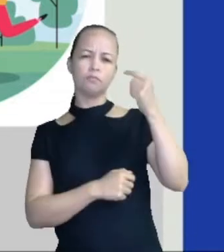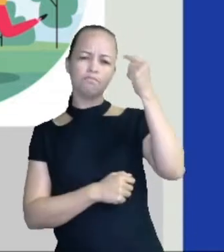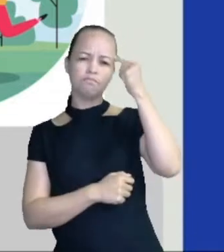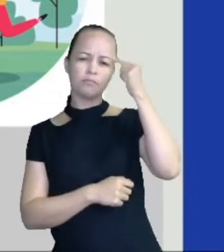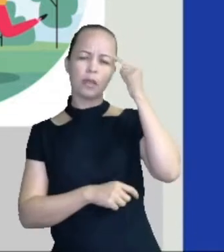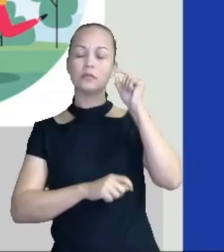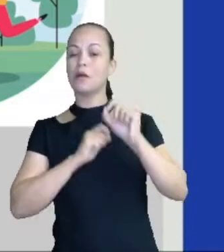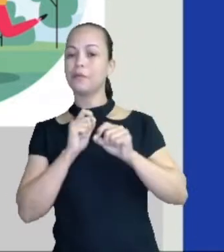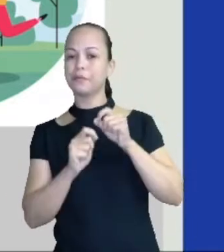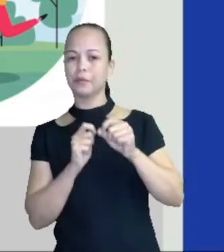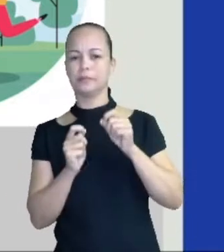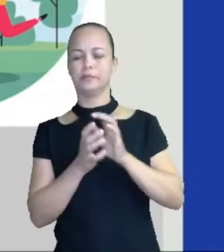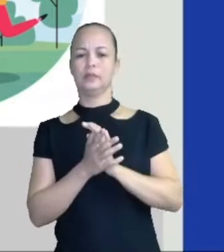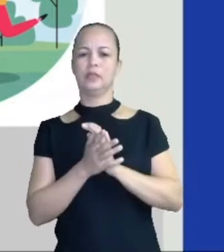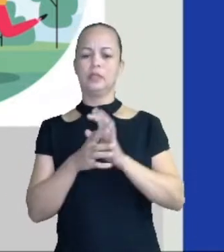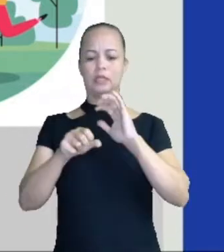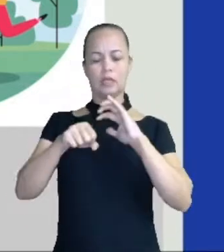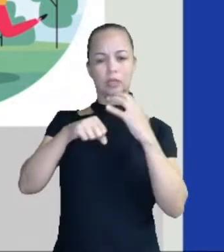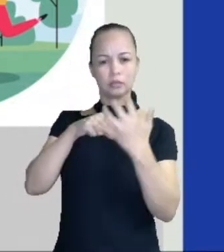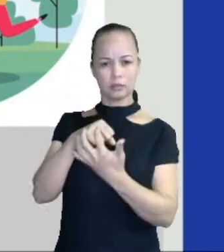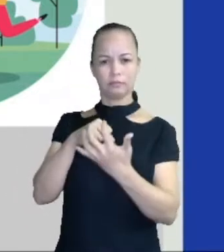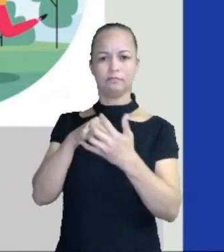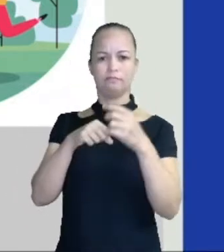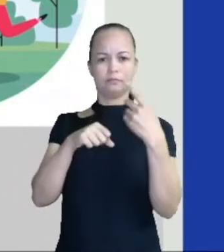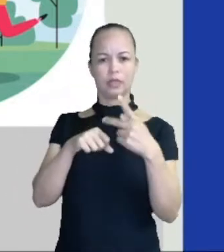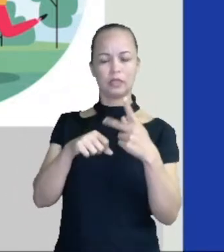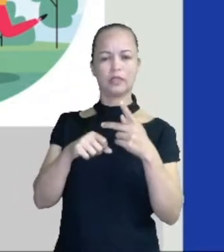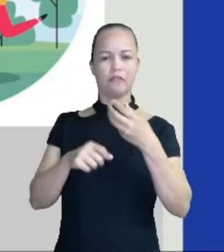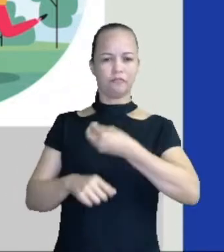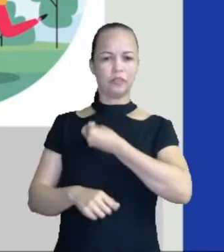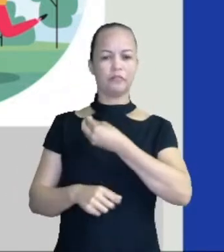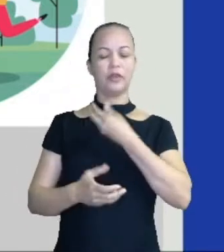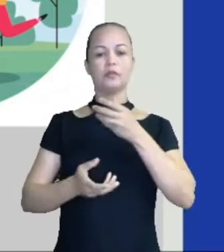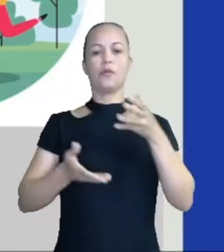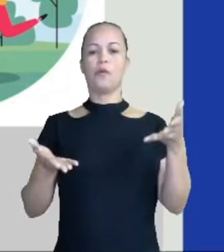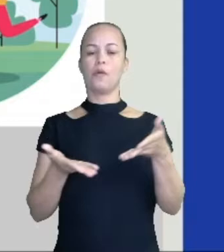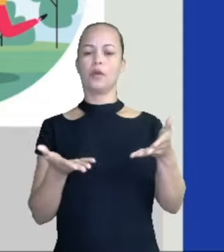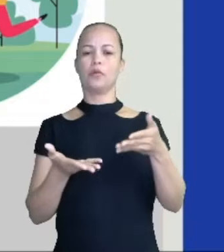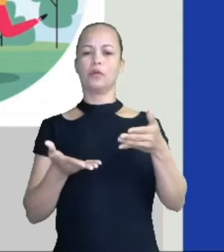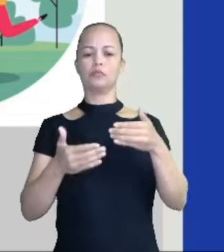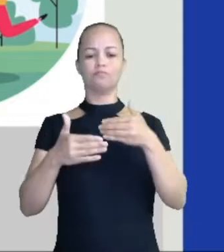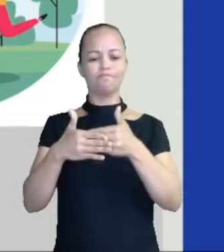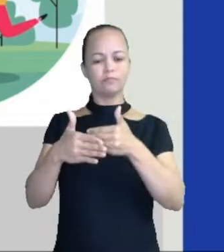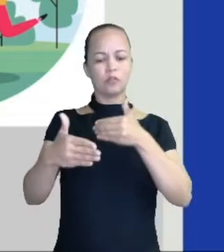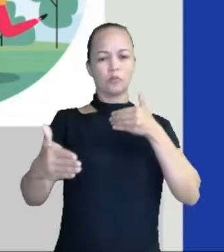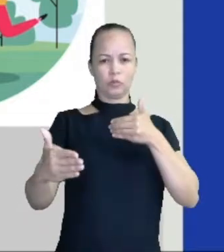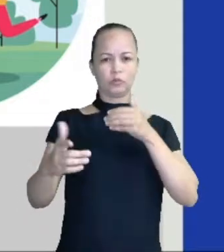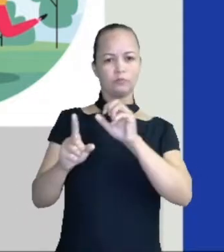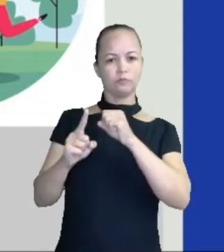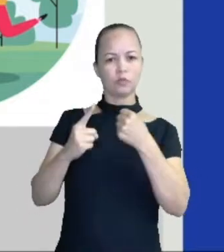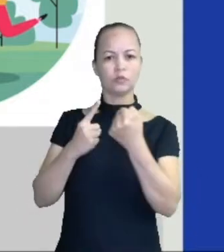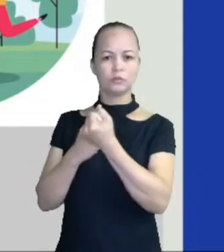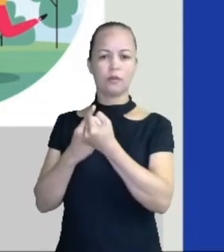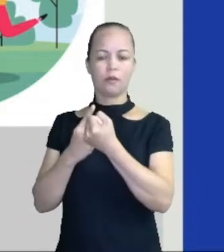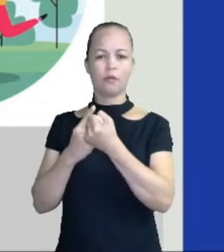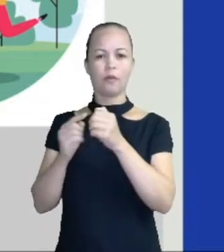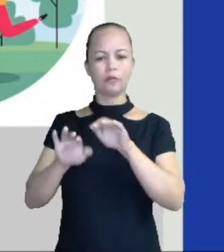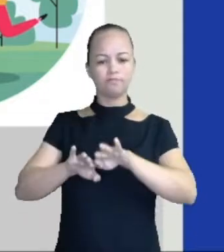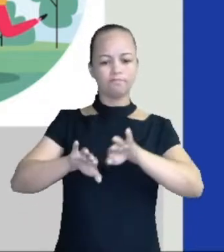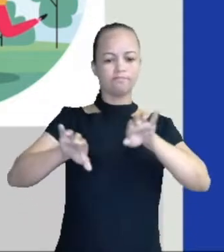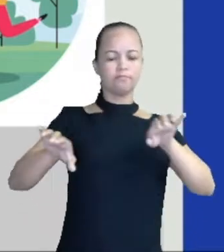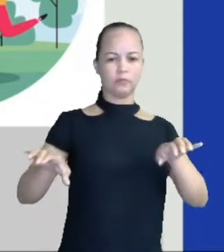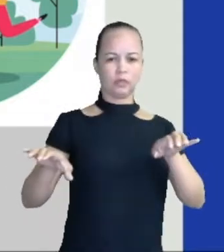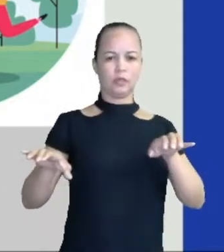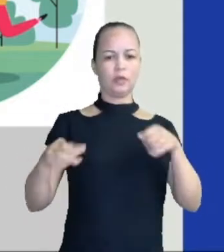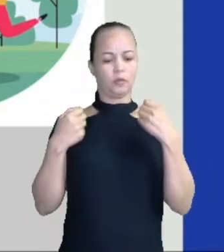sabe que esse processo pandêmico, da pandemia que a gente está vivendo, nos afastou do ponto de vista social, né? A gente precisa ter